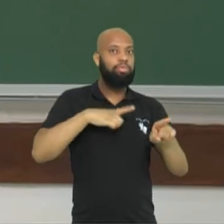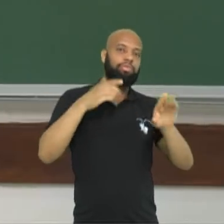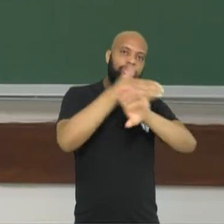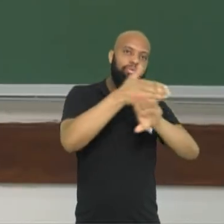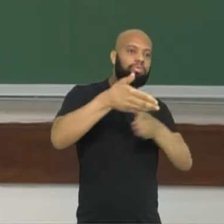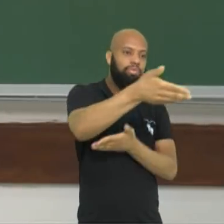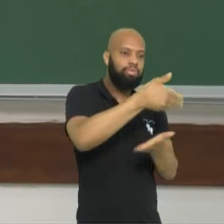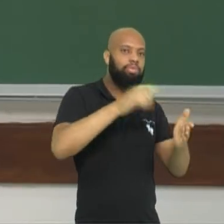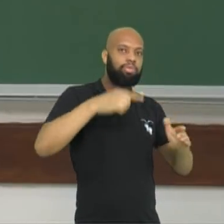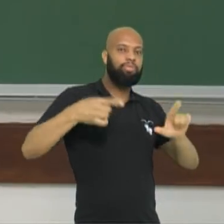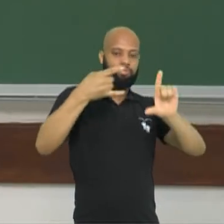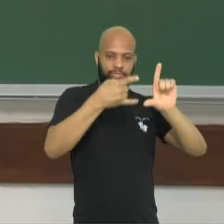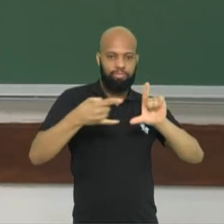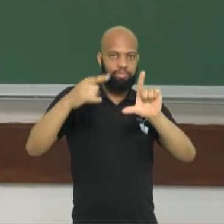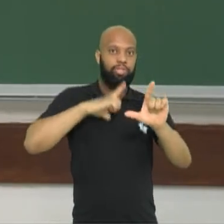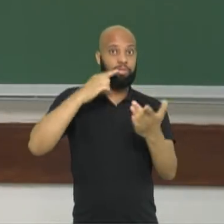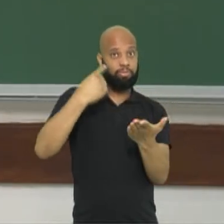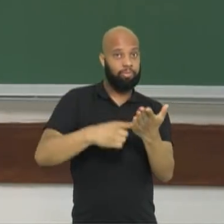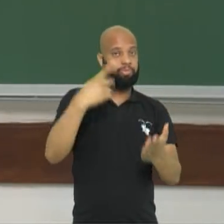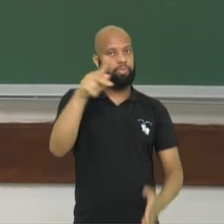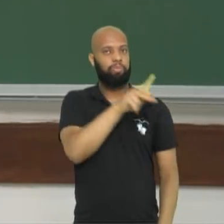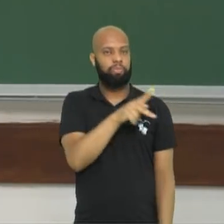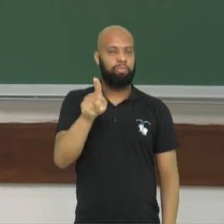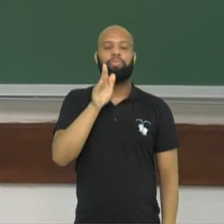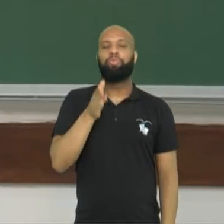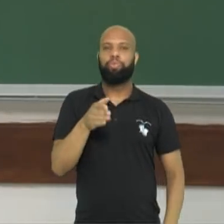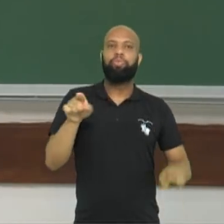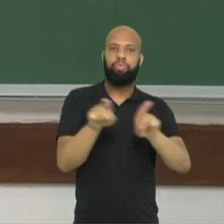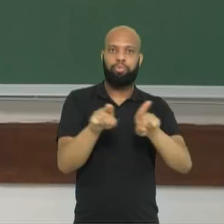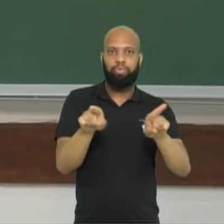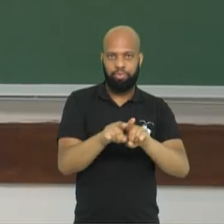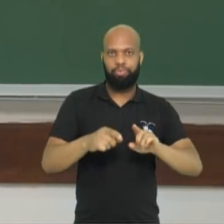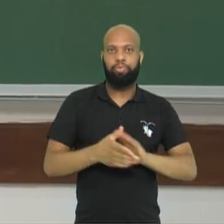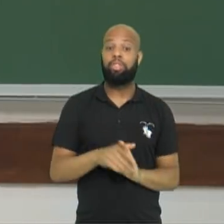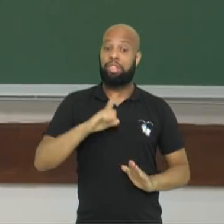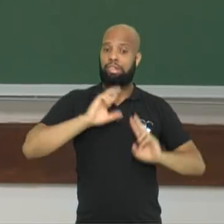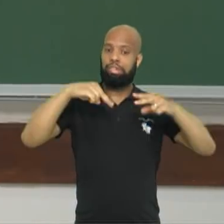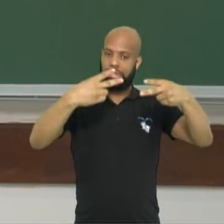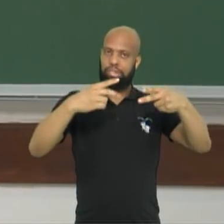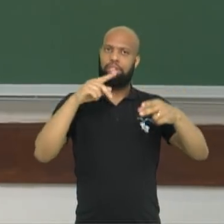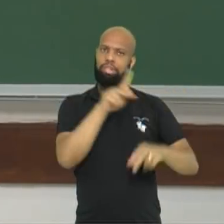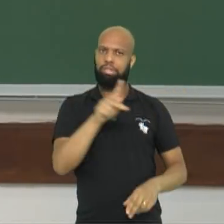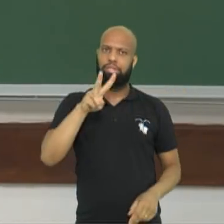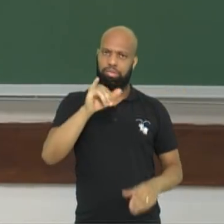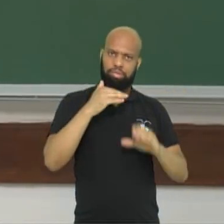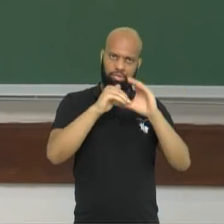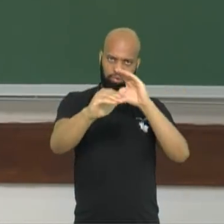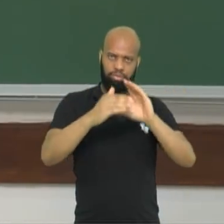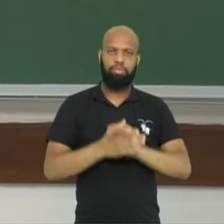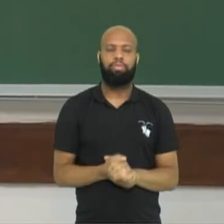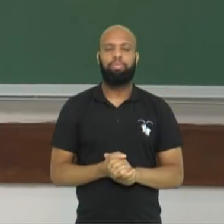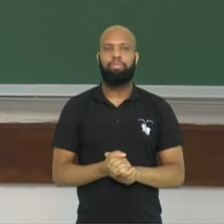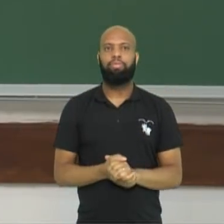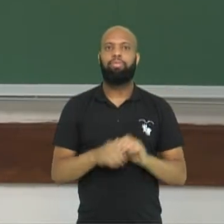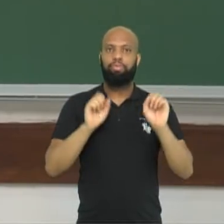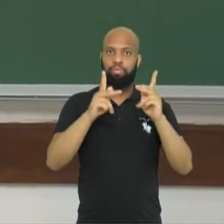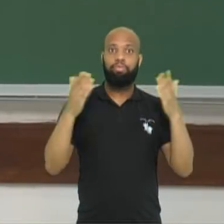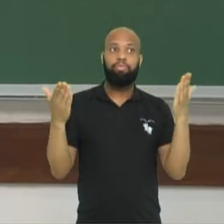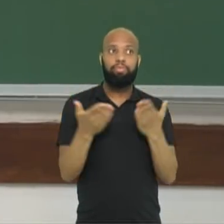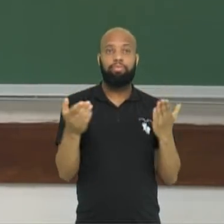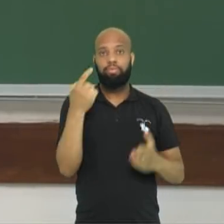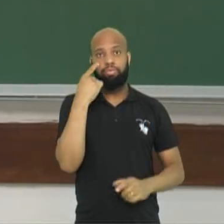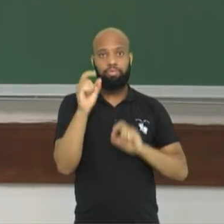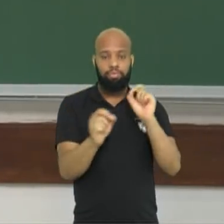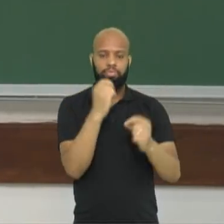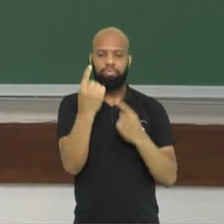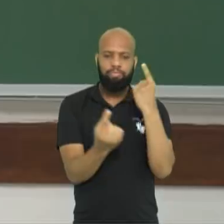participar das videoaulas agendadas pelos seus professores, né? Através dos links enviados. Muito bem? Então, vamos conferir